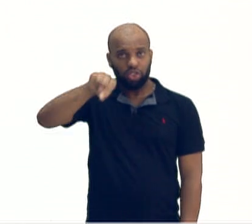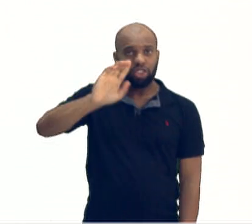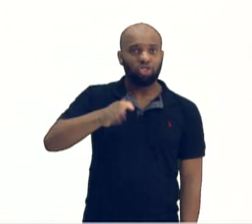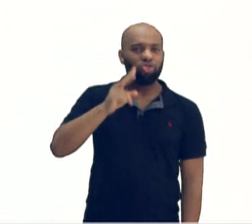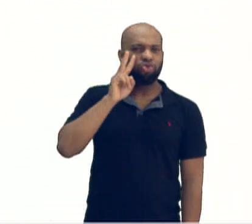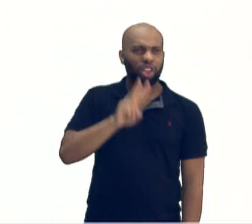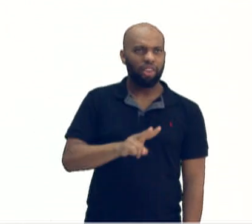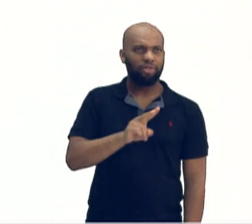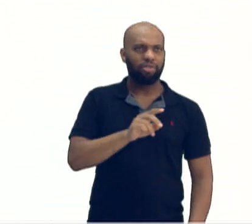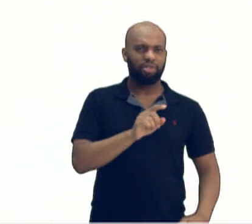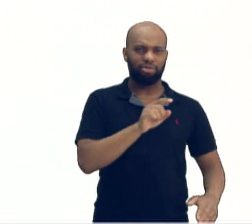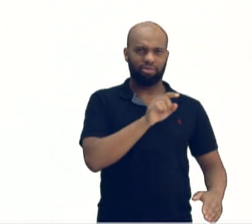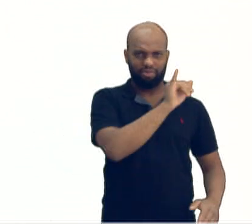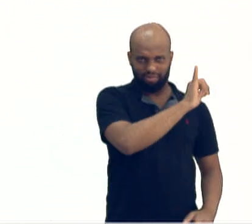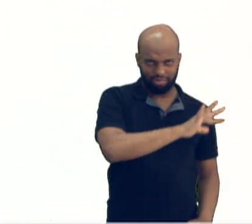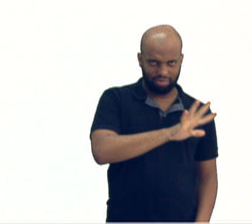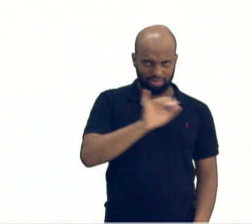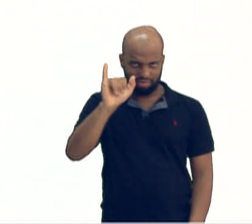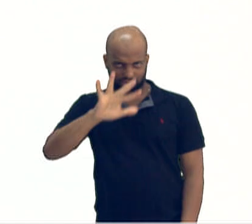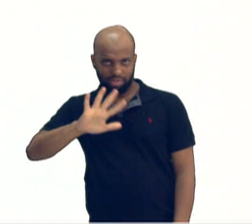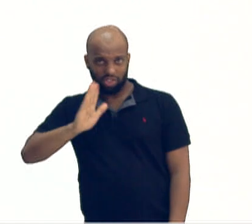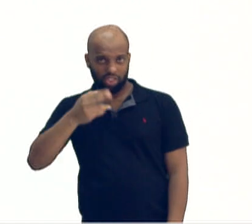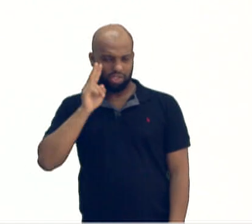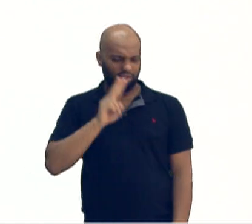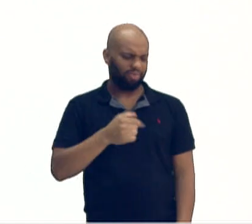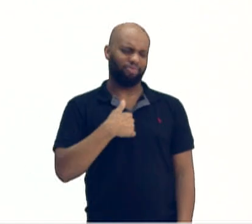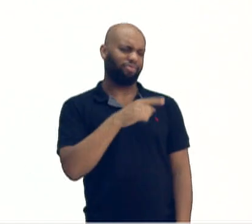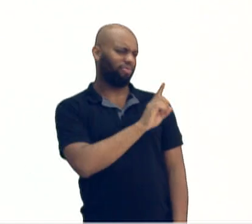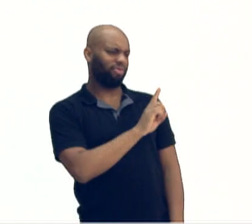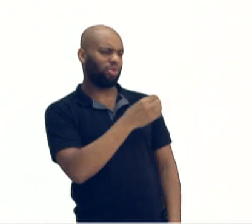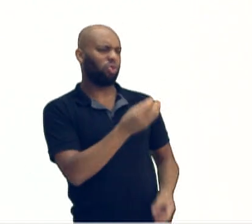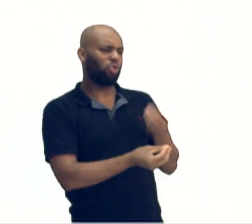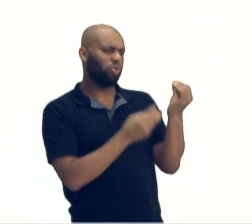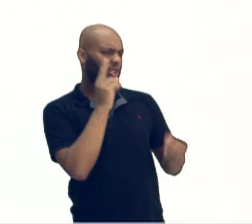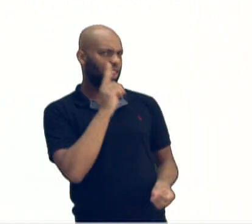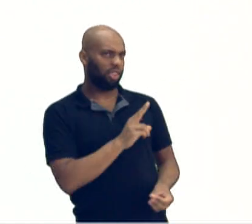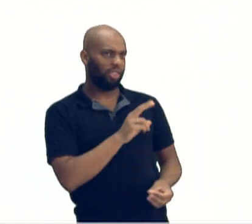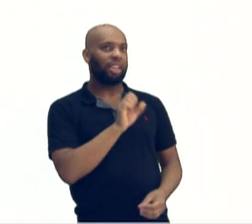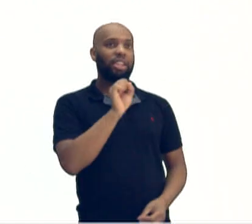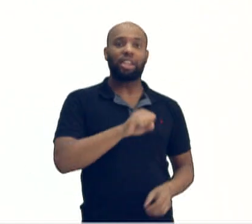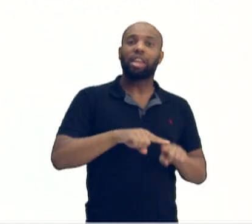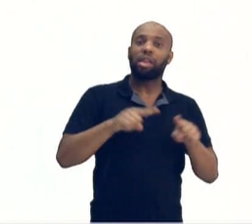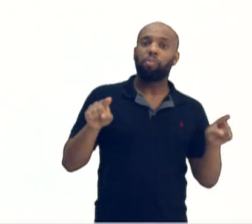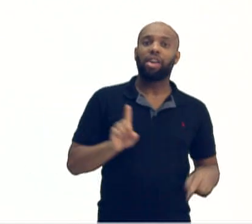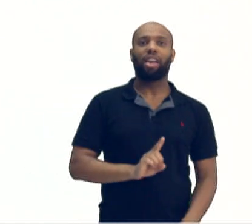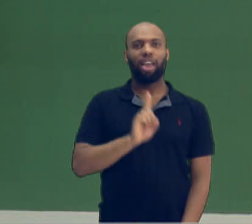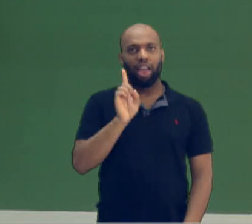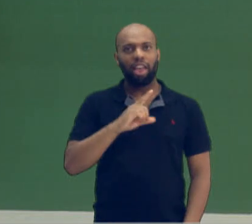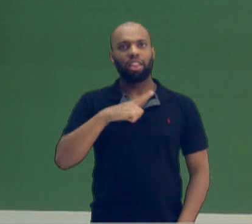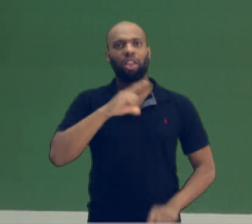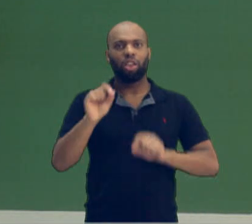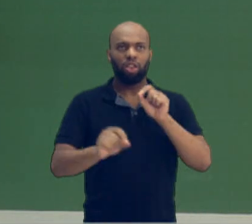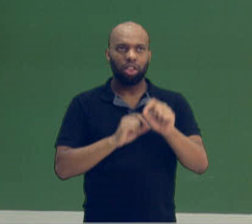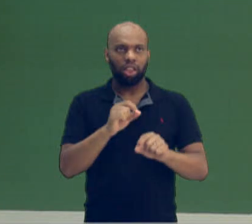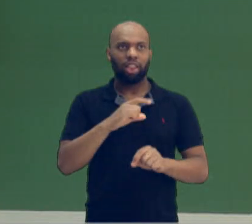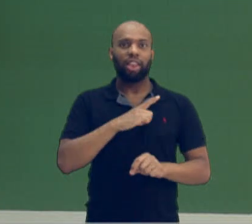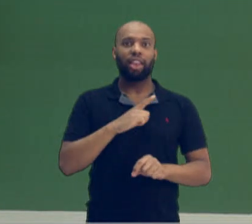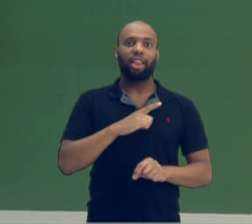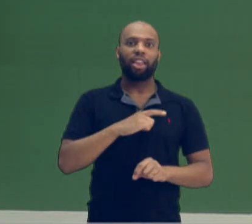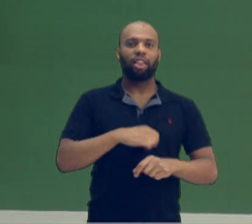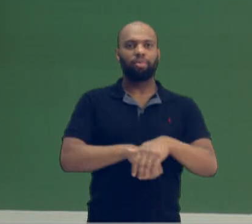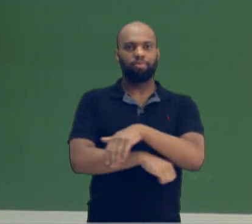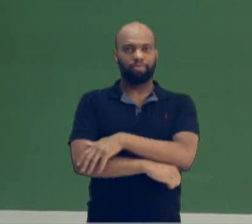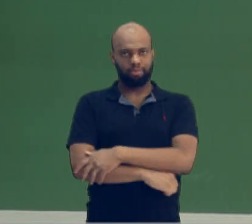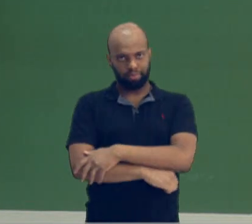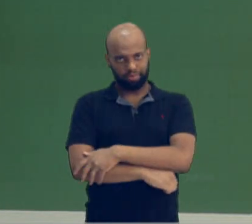né? Professora, essa não é dos alunos da professora Maria Elisa? Como que eu ia ver? Sim, só que aqui nós temos a obra da